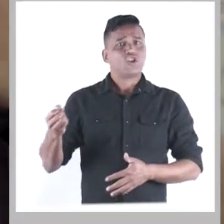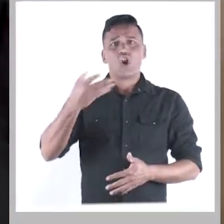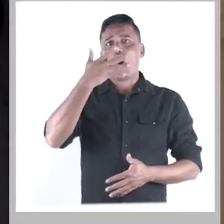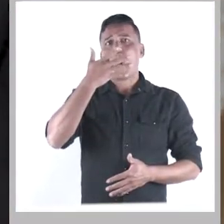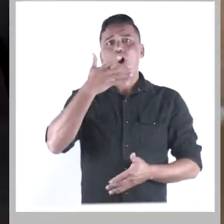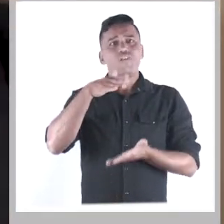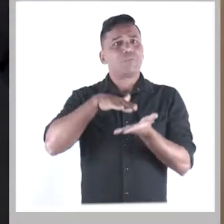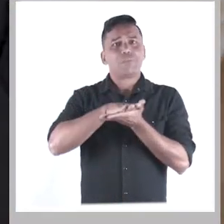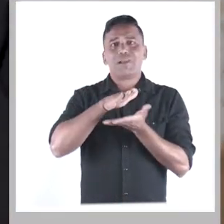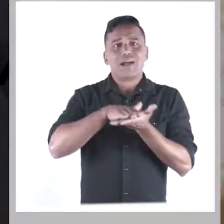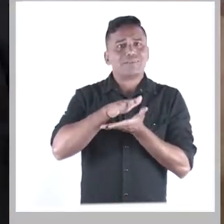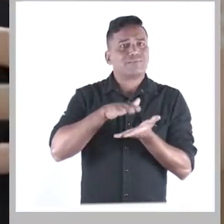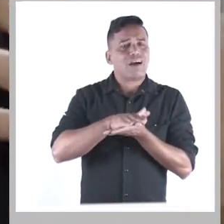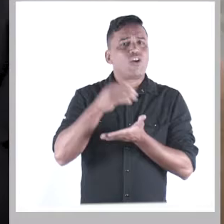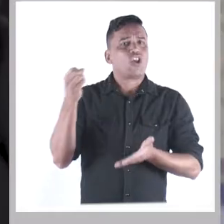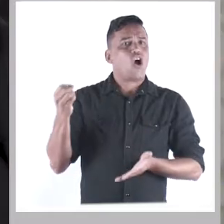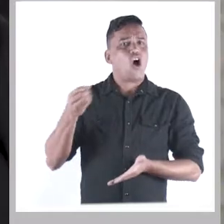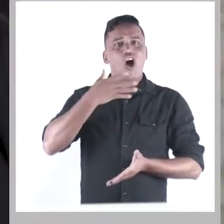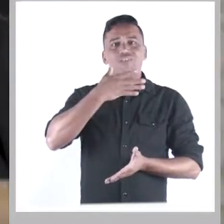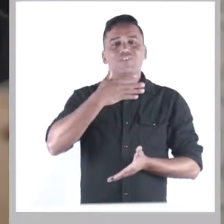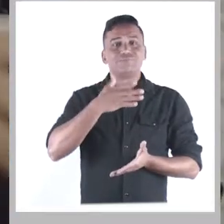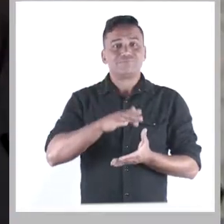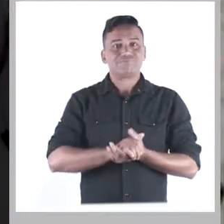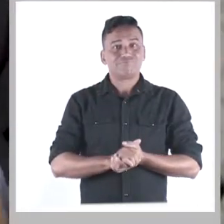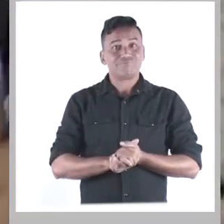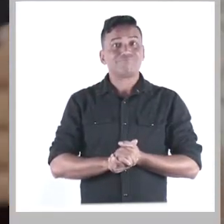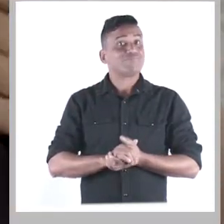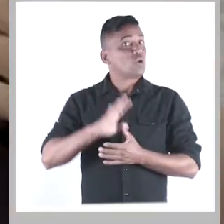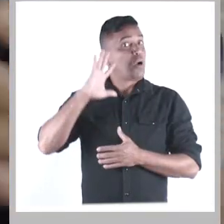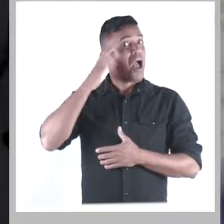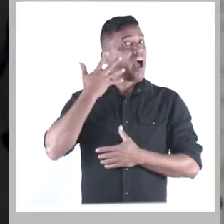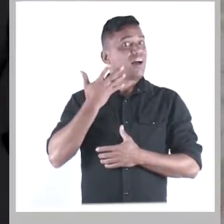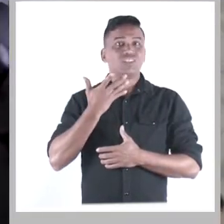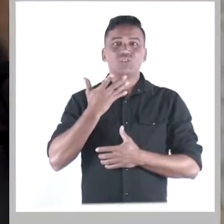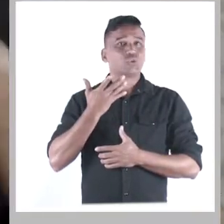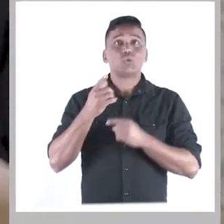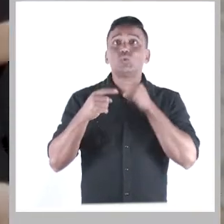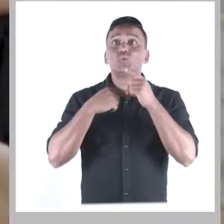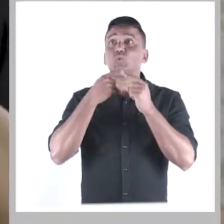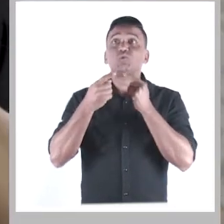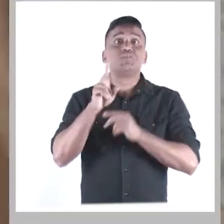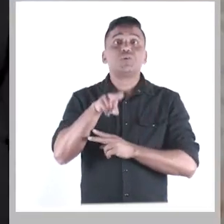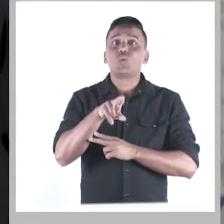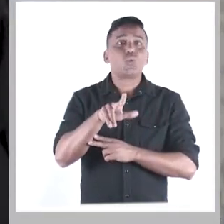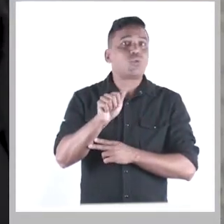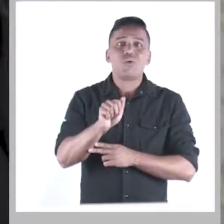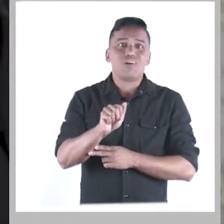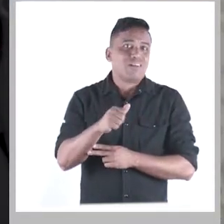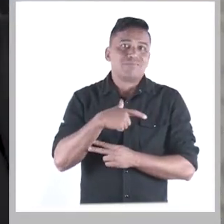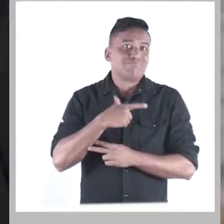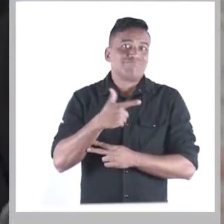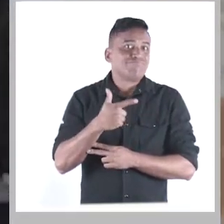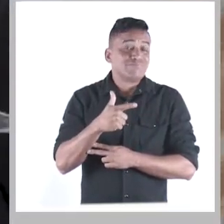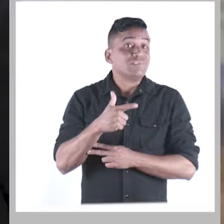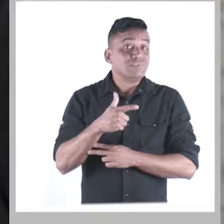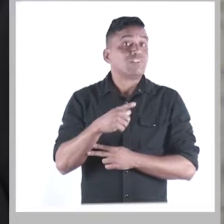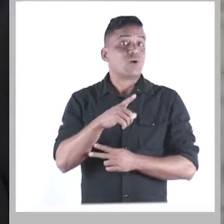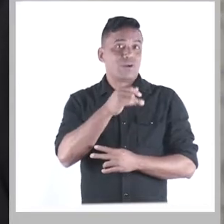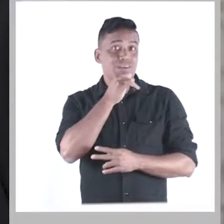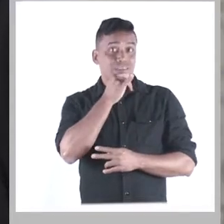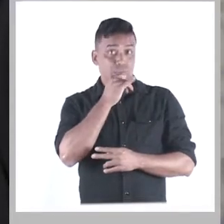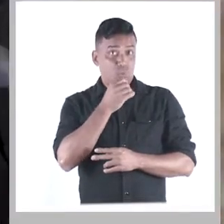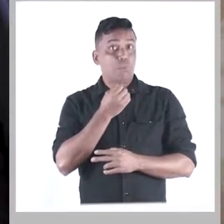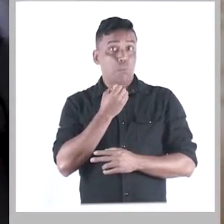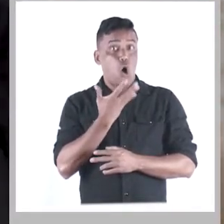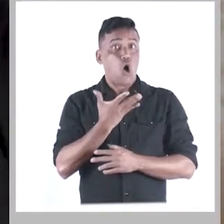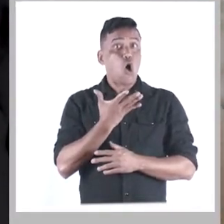Desses novos expoentes que têm publicado, né? E eu acho, olha, eu falo sem sombra de dúvida, sem medo de errar,